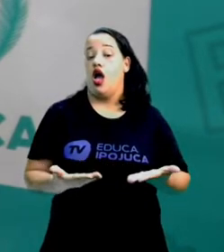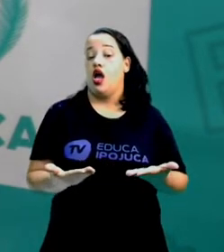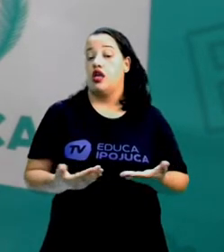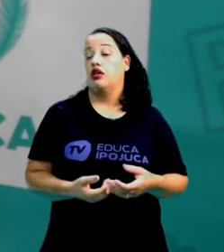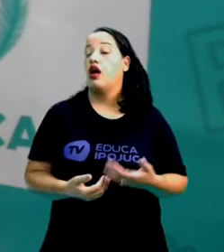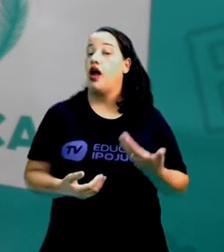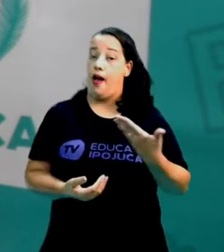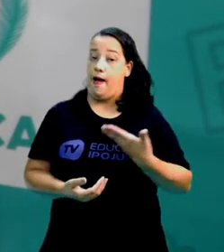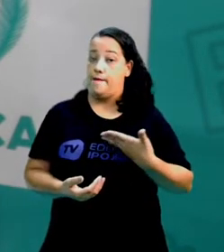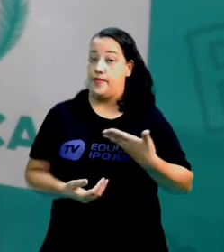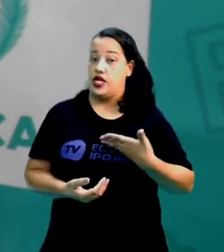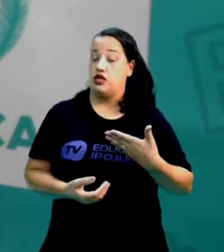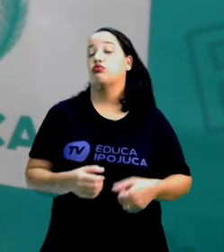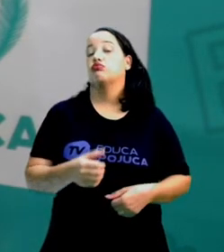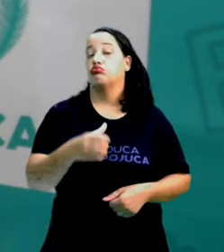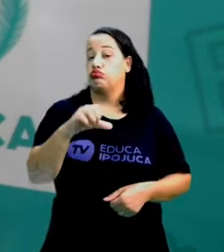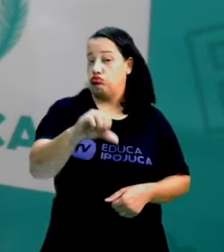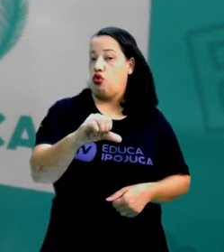9 colegas